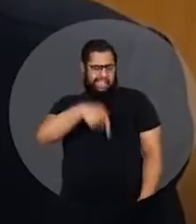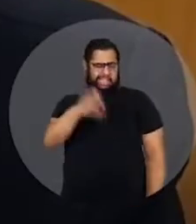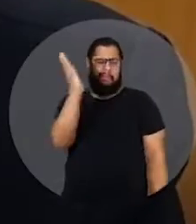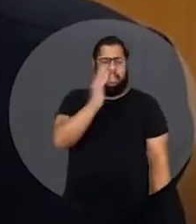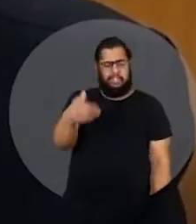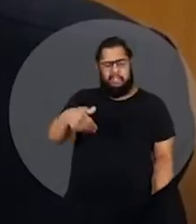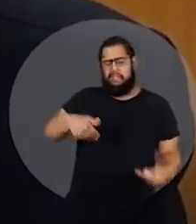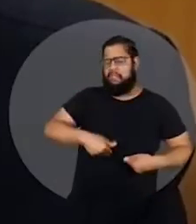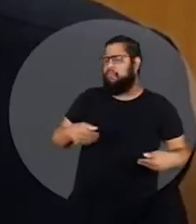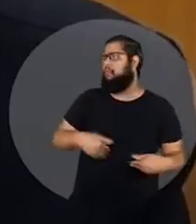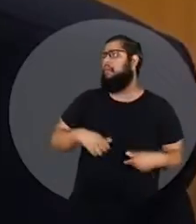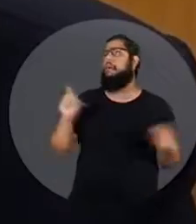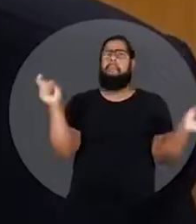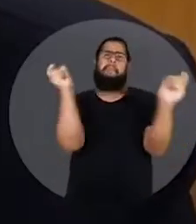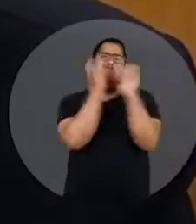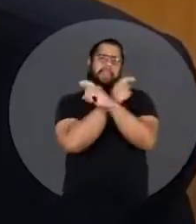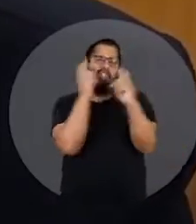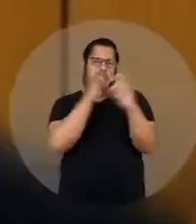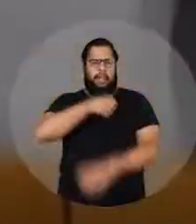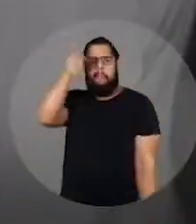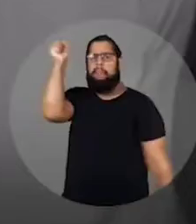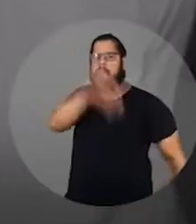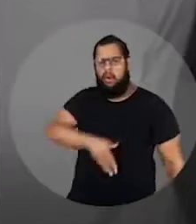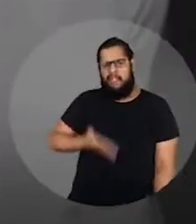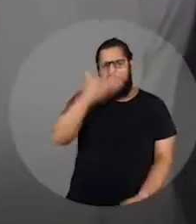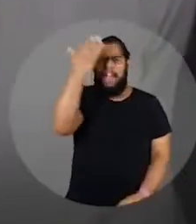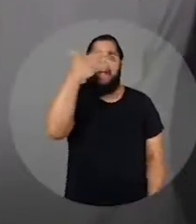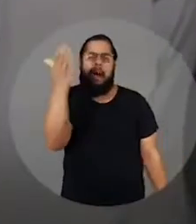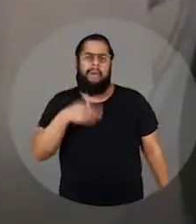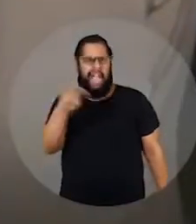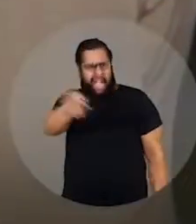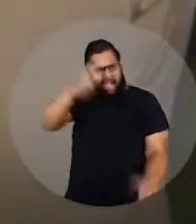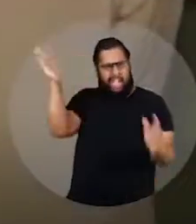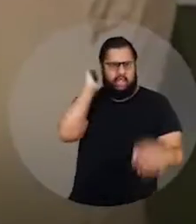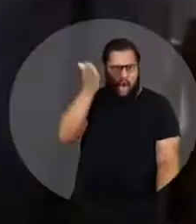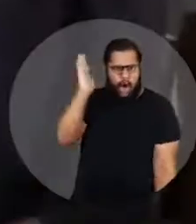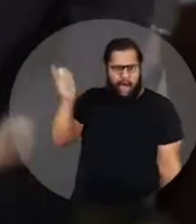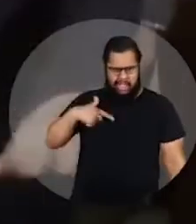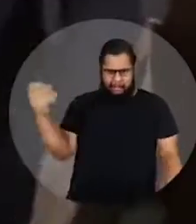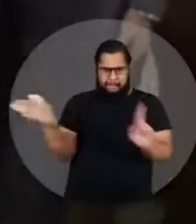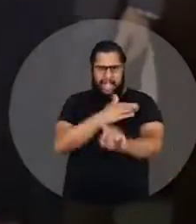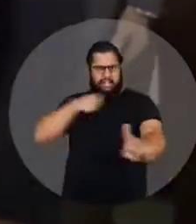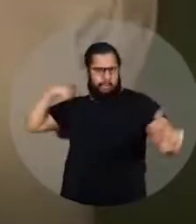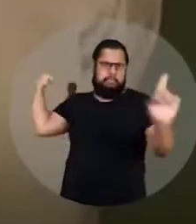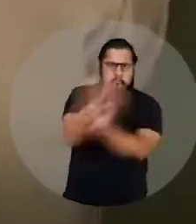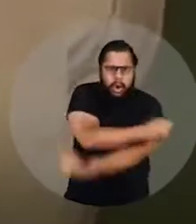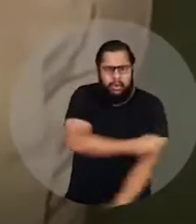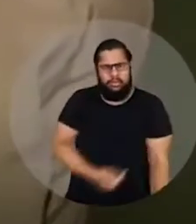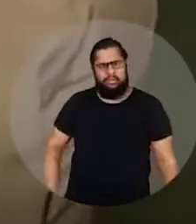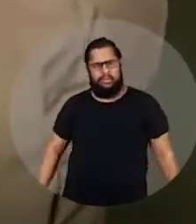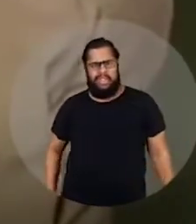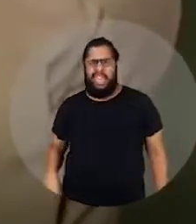Falar que se passa fome no Brasil é uma grande mentira. Agressivo. Vagabunda! É você, mãe de outra!